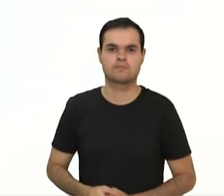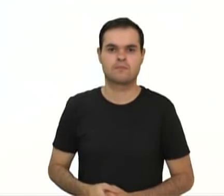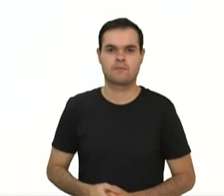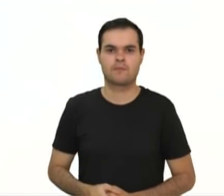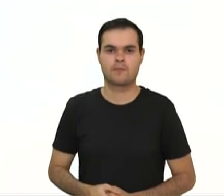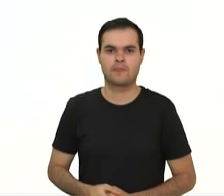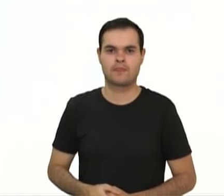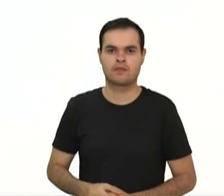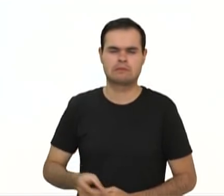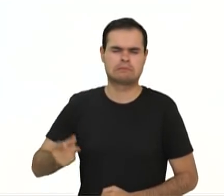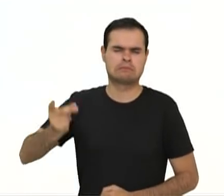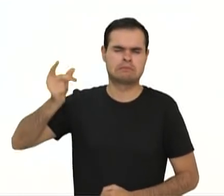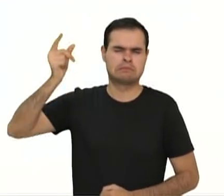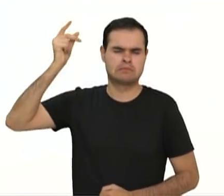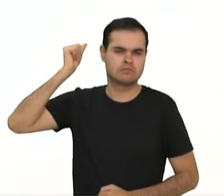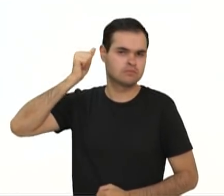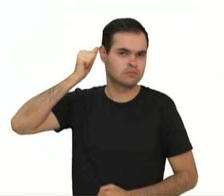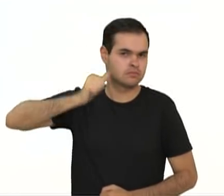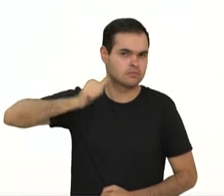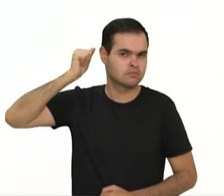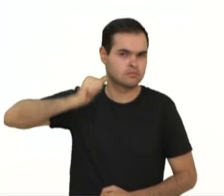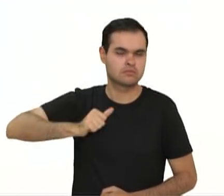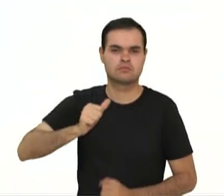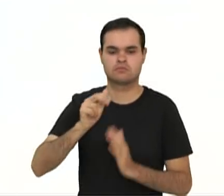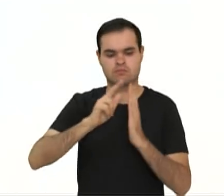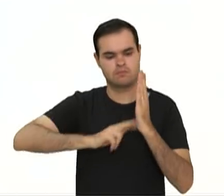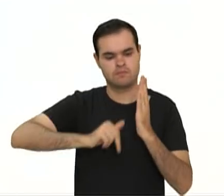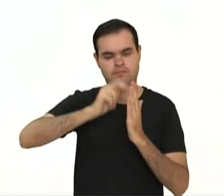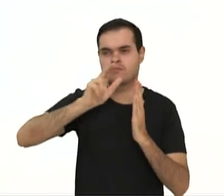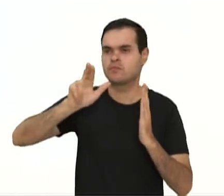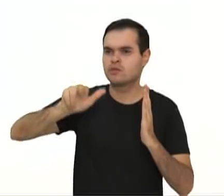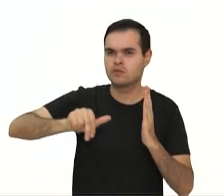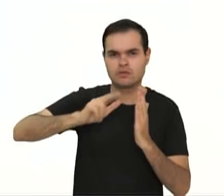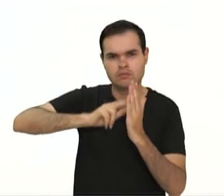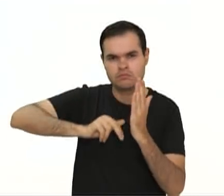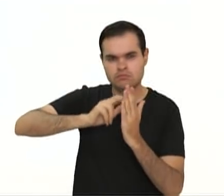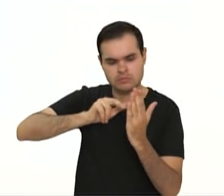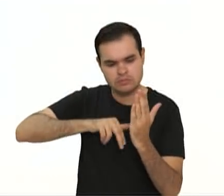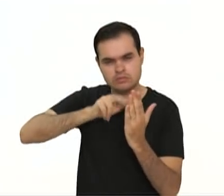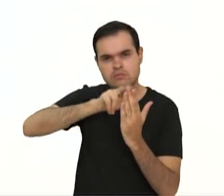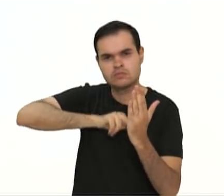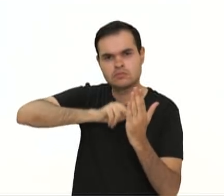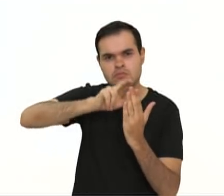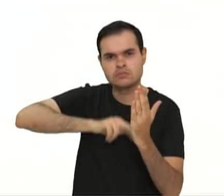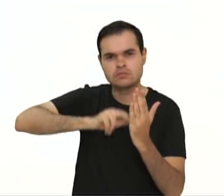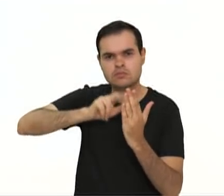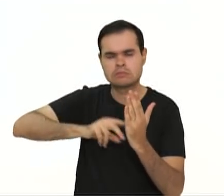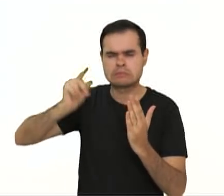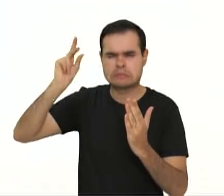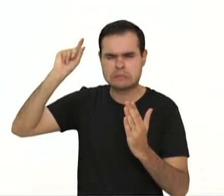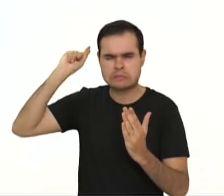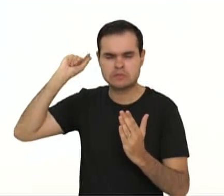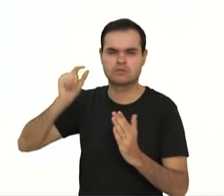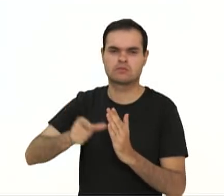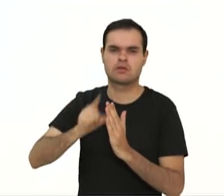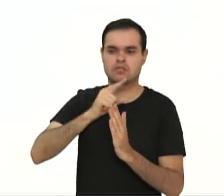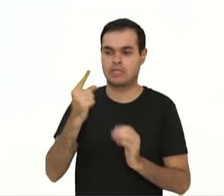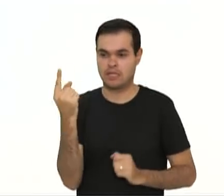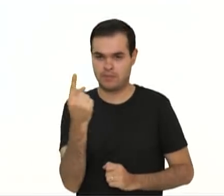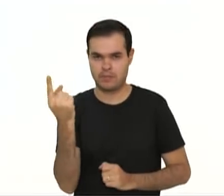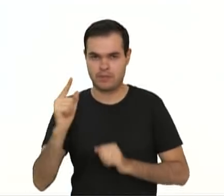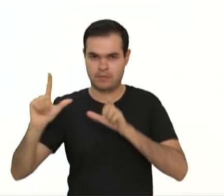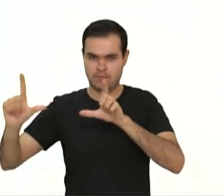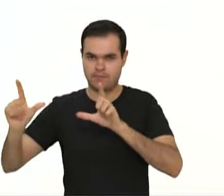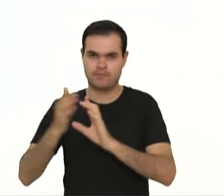Gogh pintou esse quadro há muito tempo antes do pintor dessa tela anterior, da primeira tela, que é